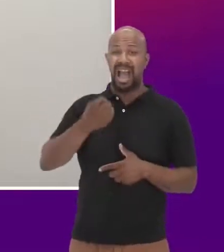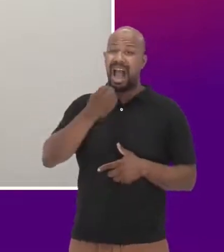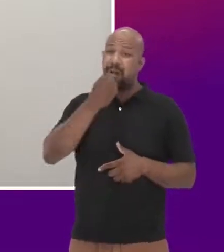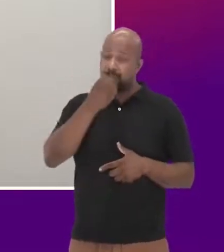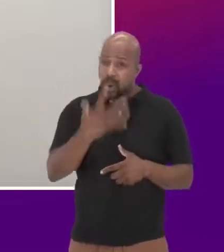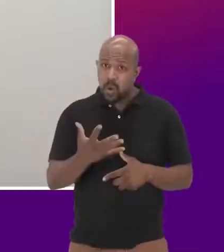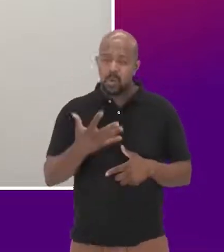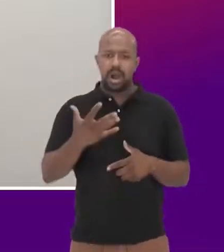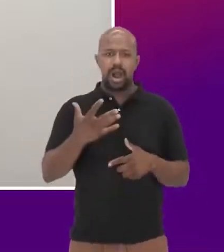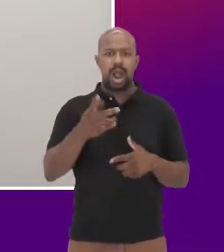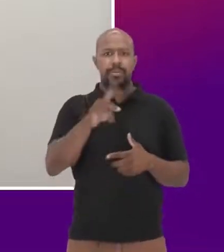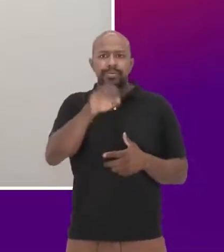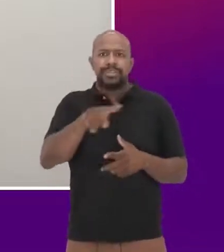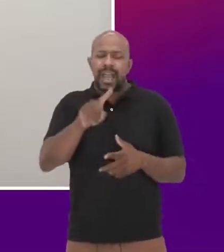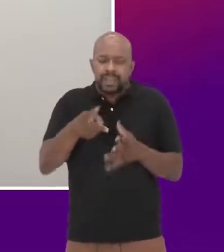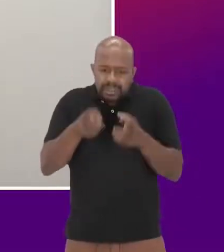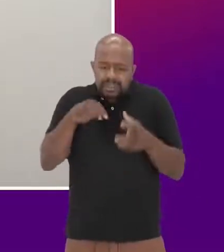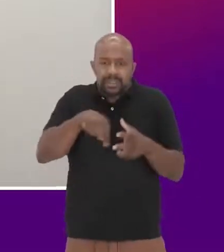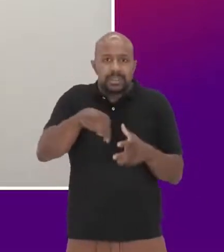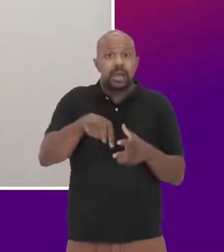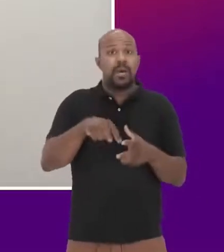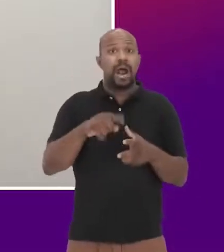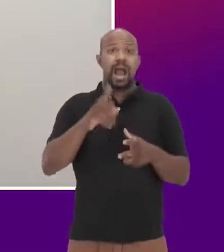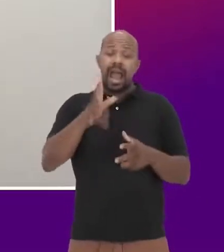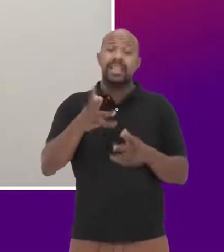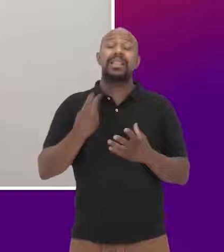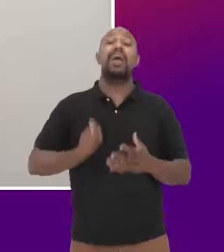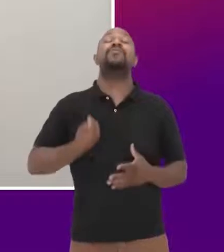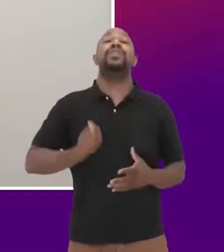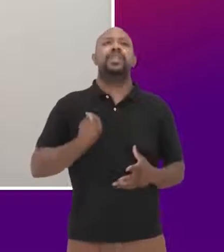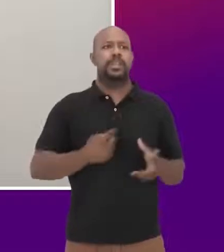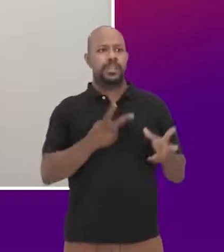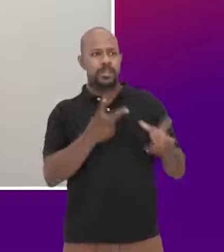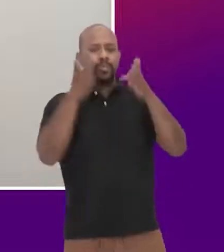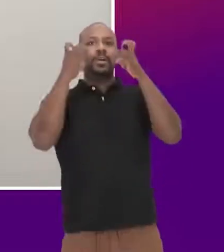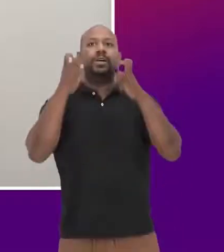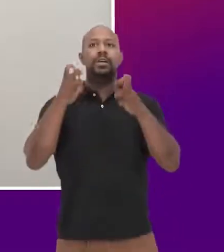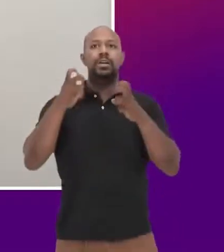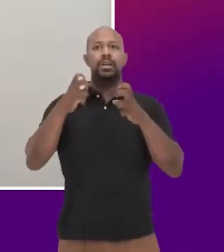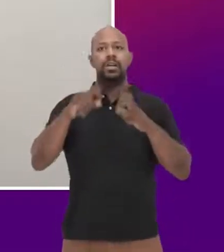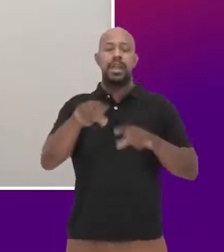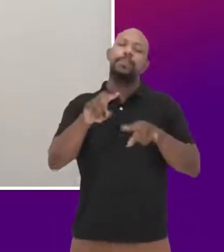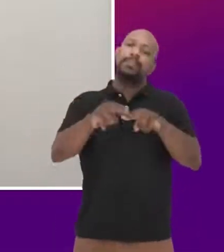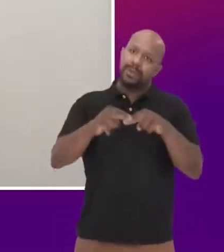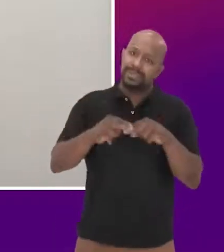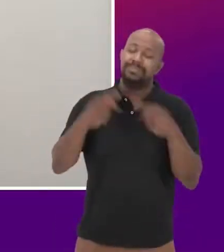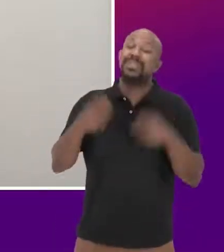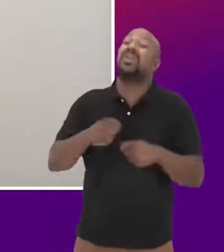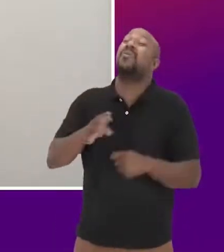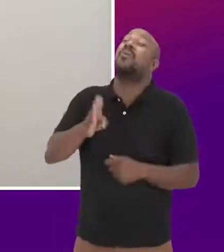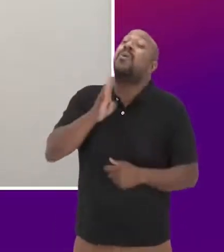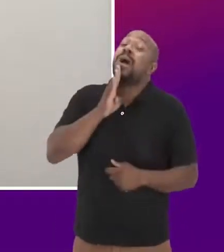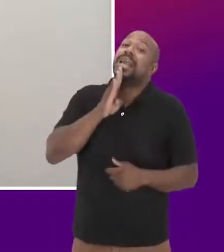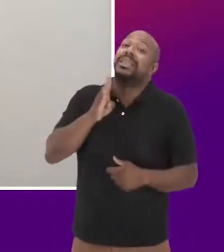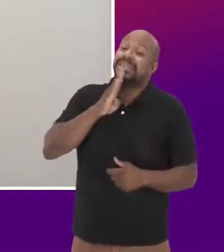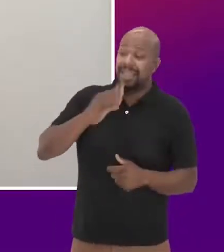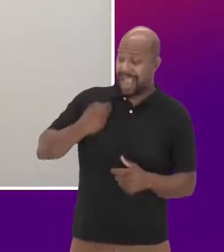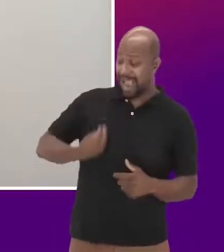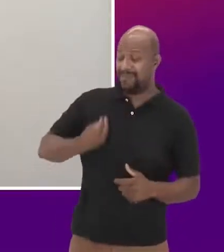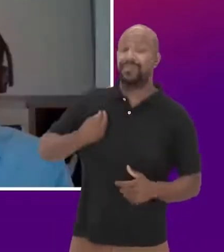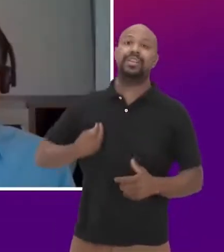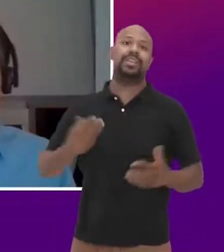é extraída da publicidade, ela é extraída da vida. E, portanto, você tem que conhecer a